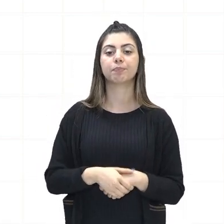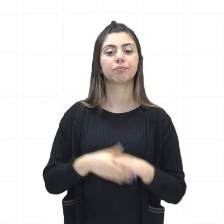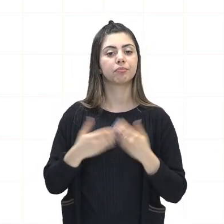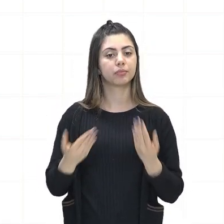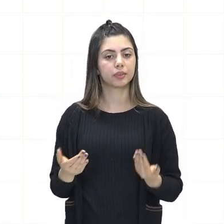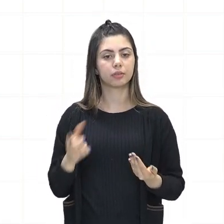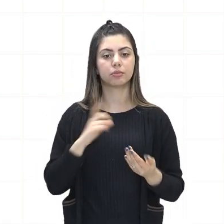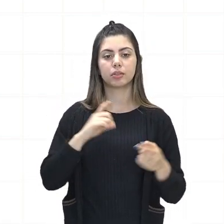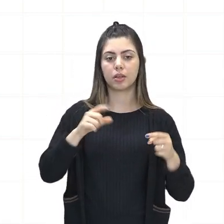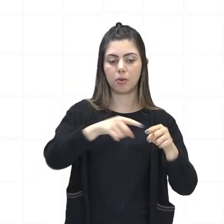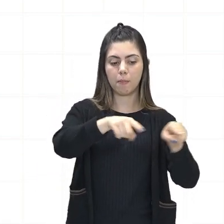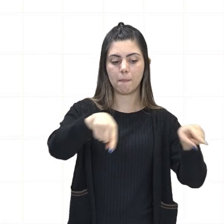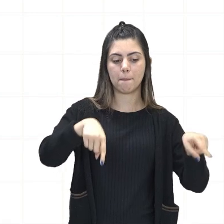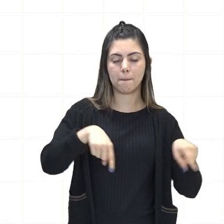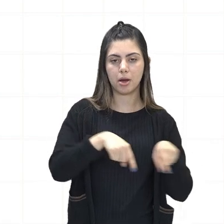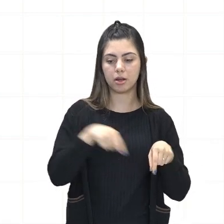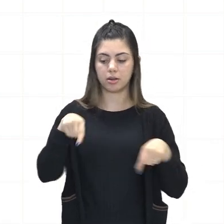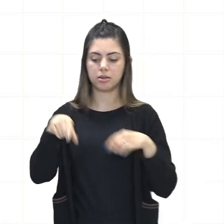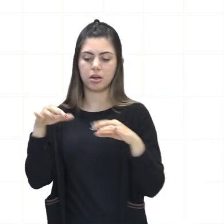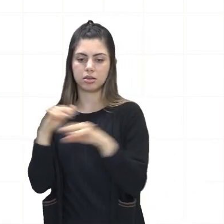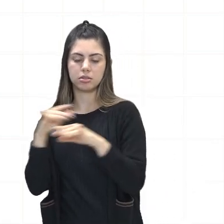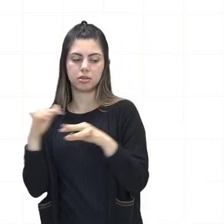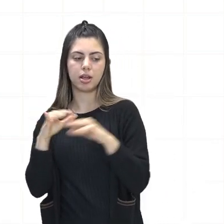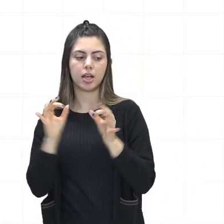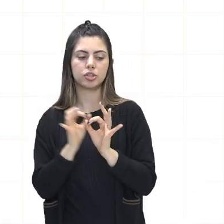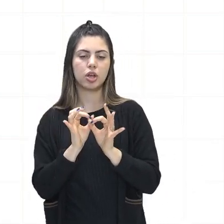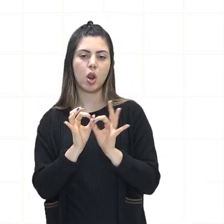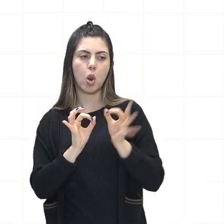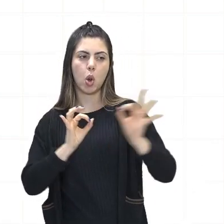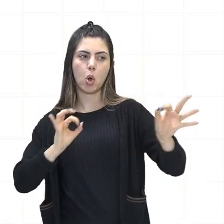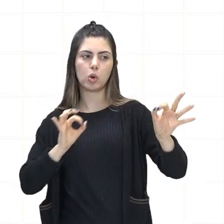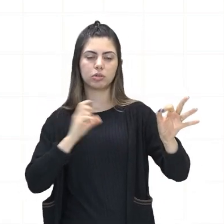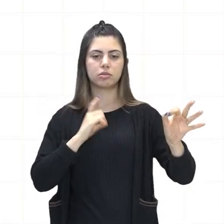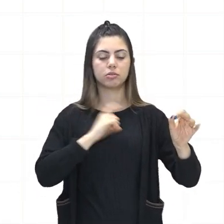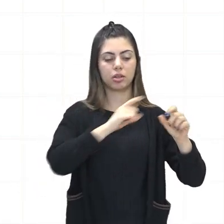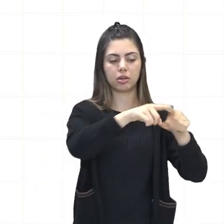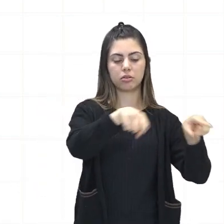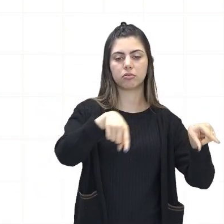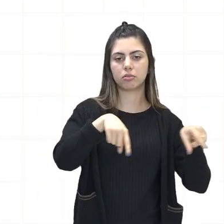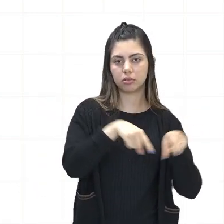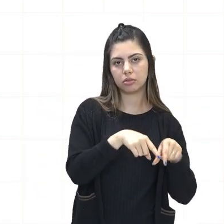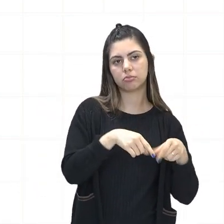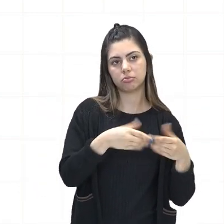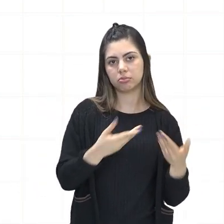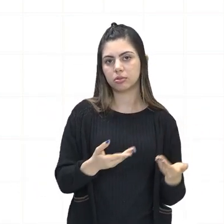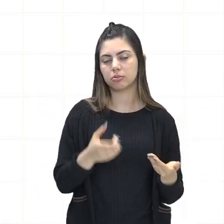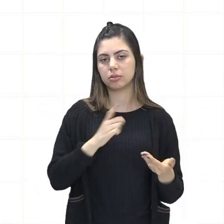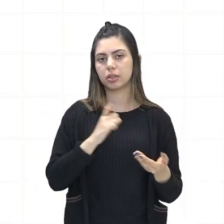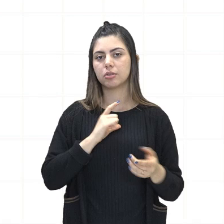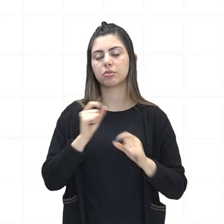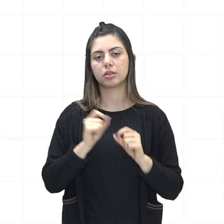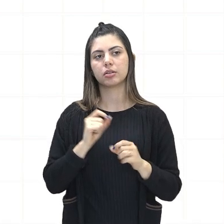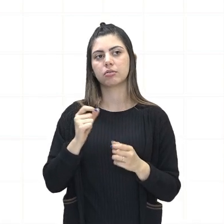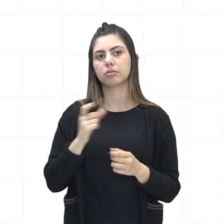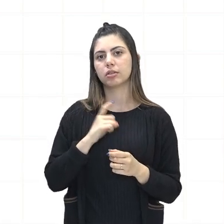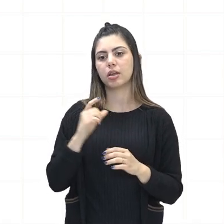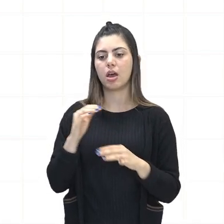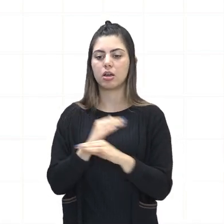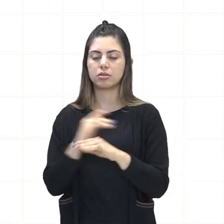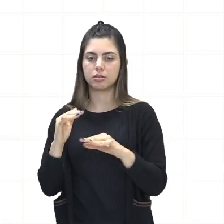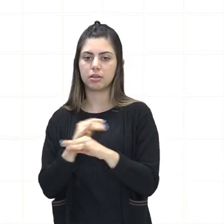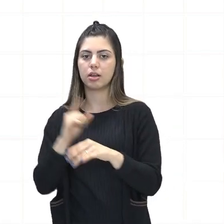que é mais afastada dos grandes centros, que é a região centro-oeste. Tem muitas cidades que são bastante relevantes na